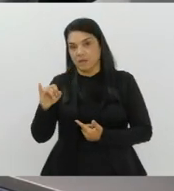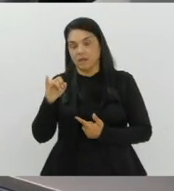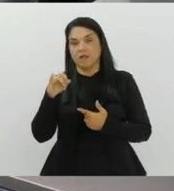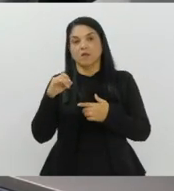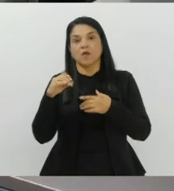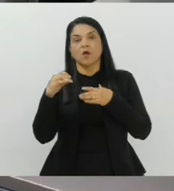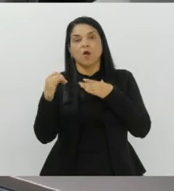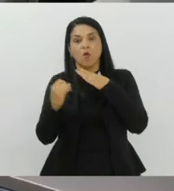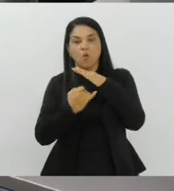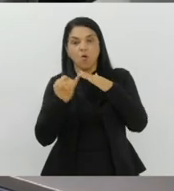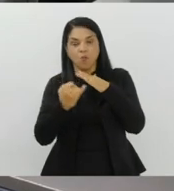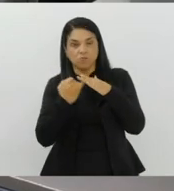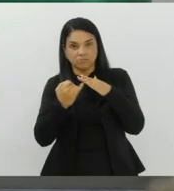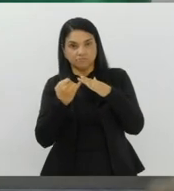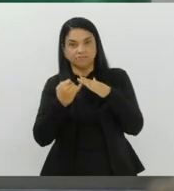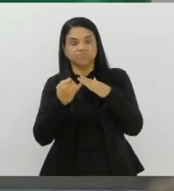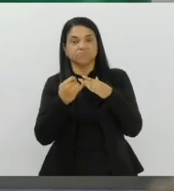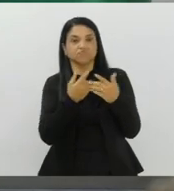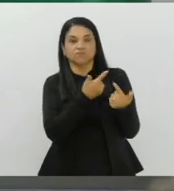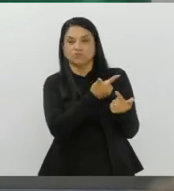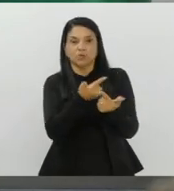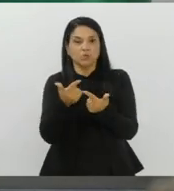organizações sem fins lucrativos.